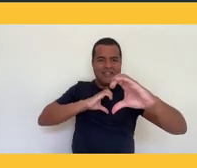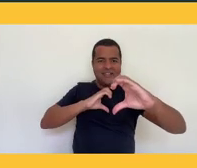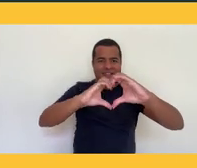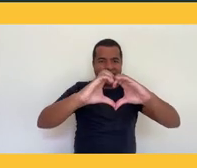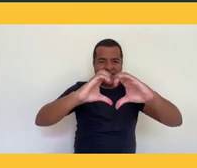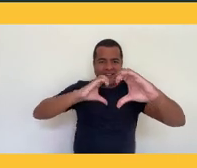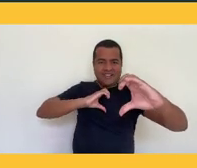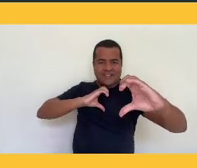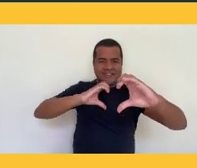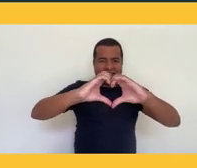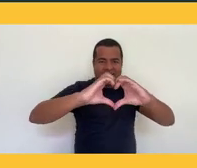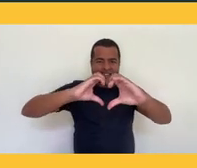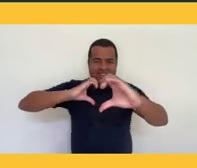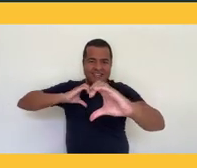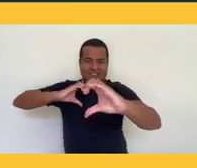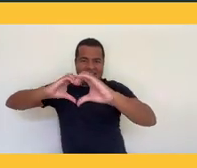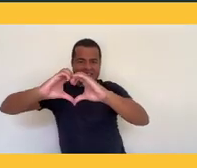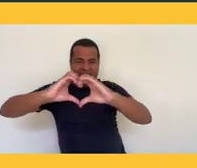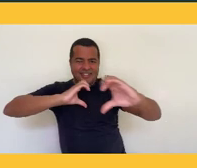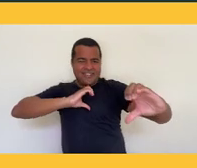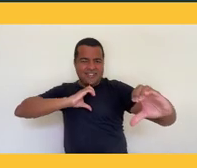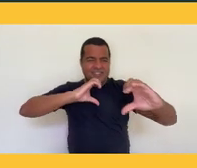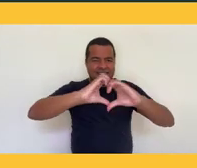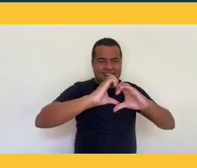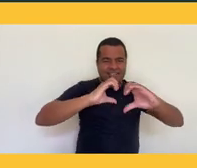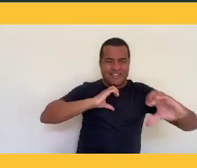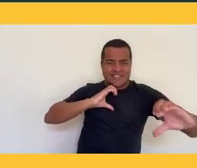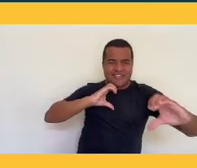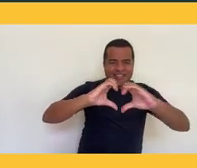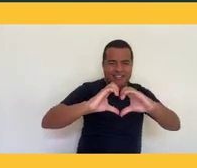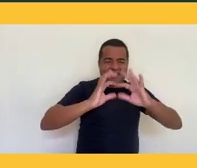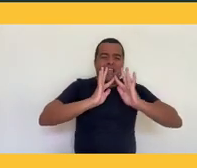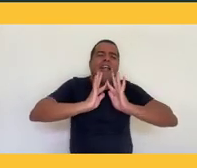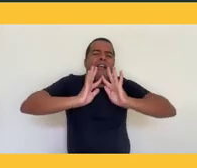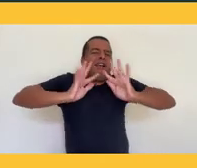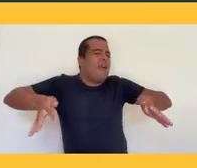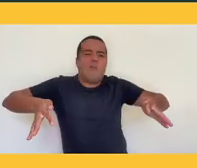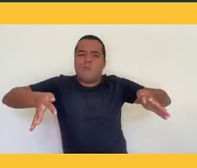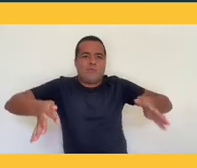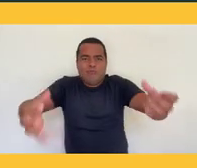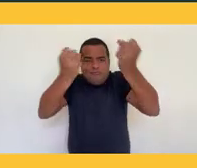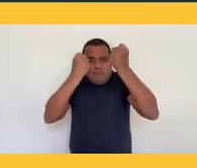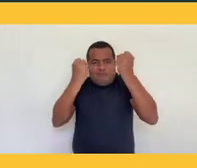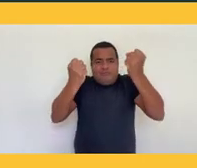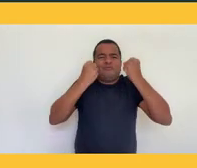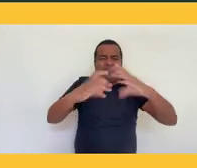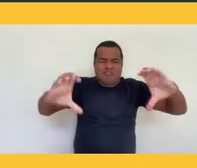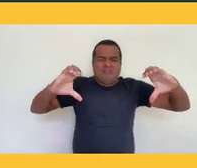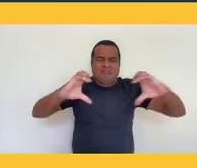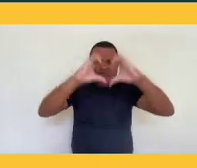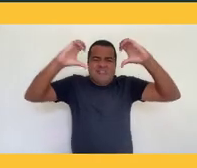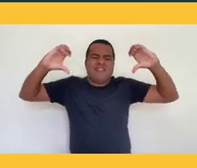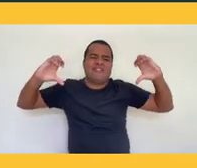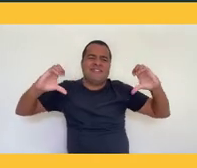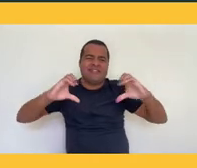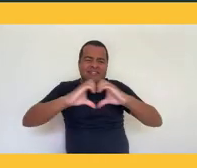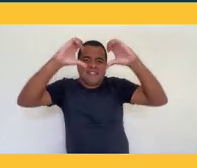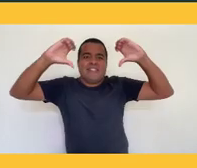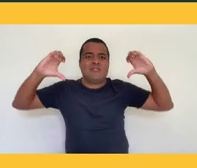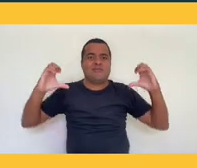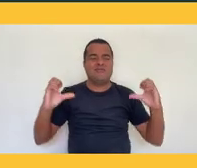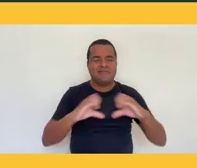coração. Coração não é tão simples quanto pensa. Ele cabe o que não cabe na dispensa. Cabe